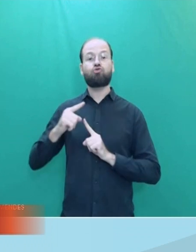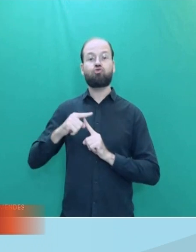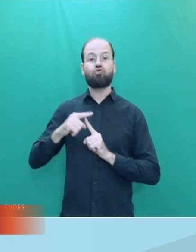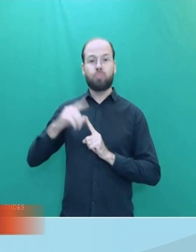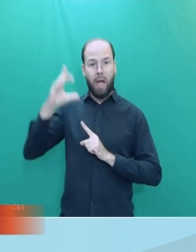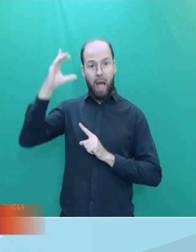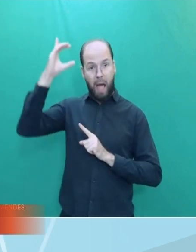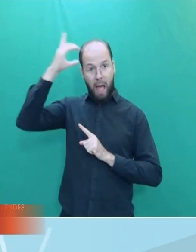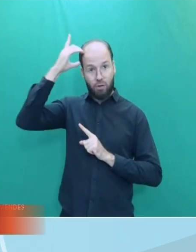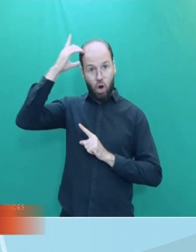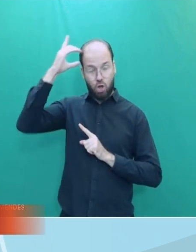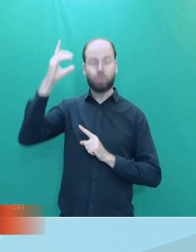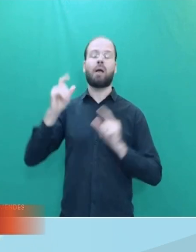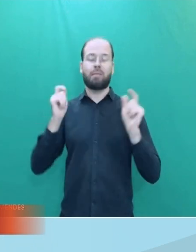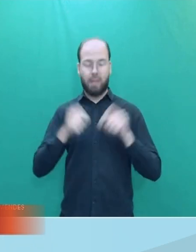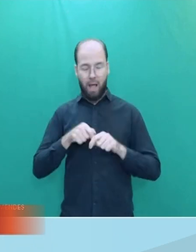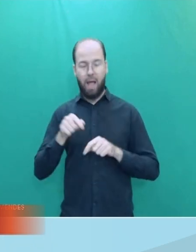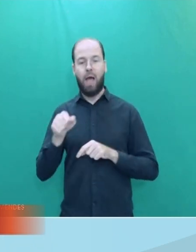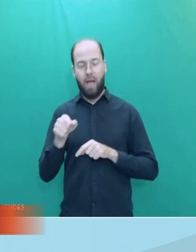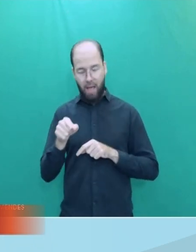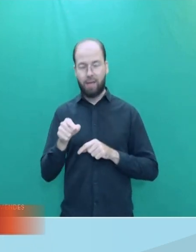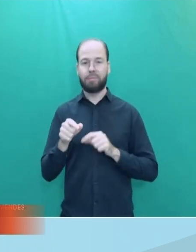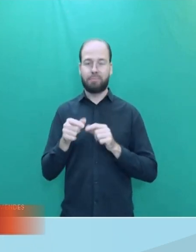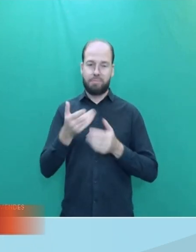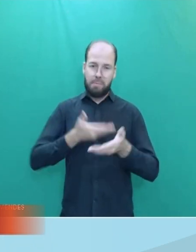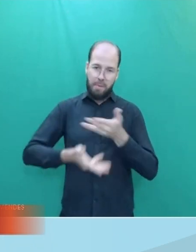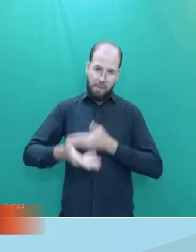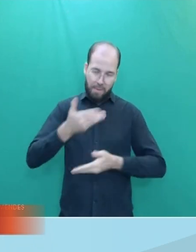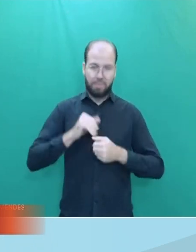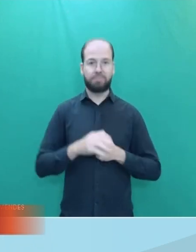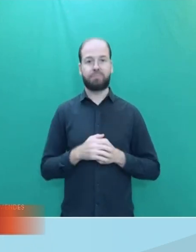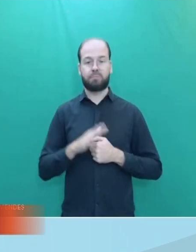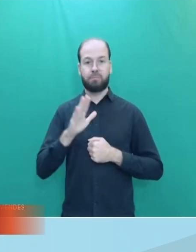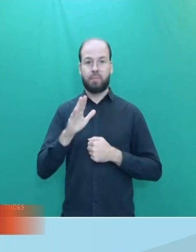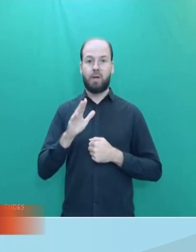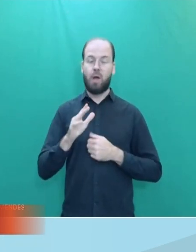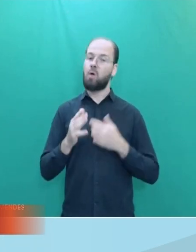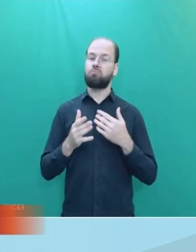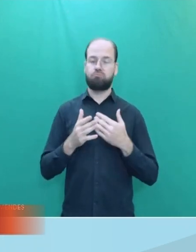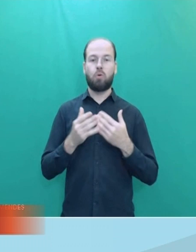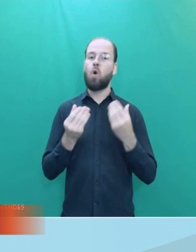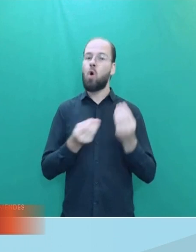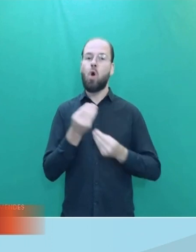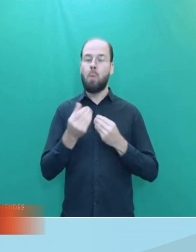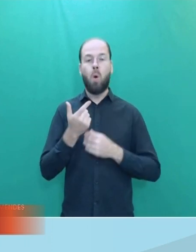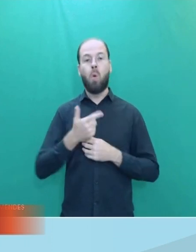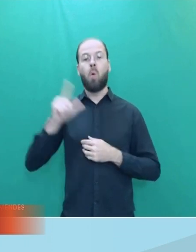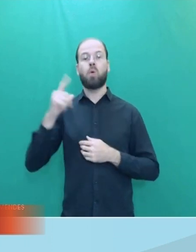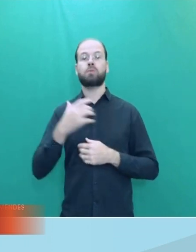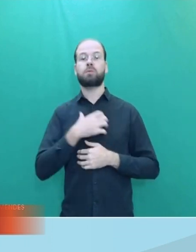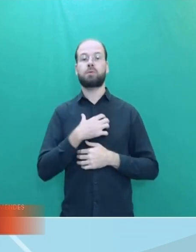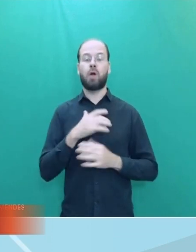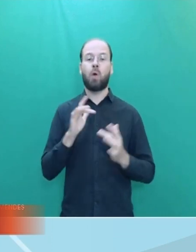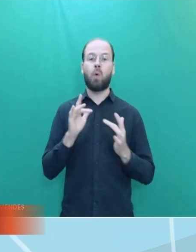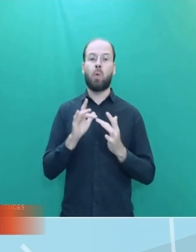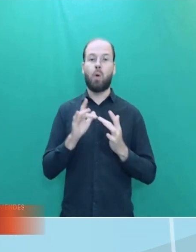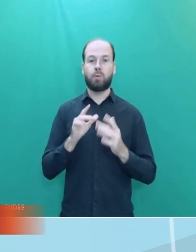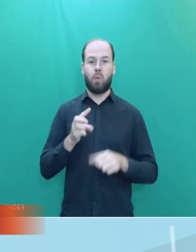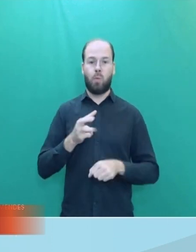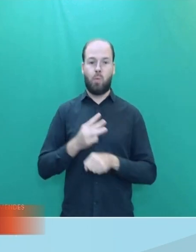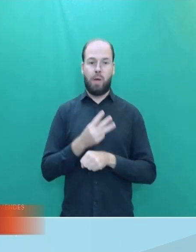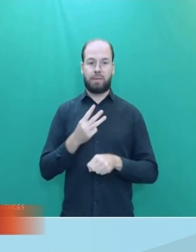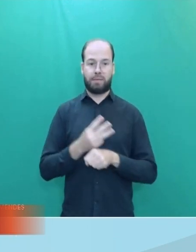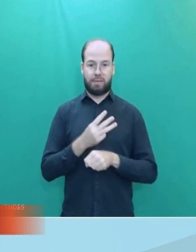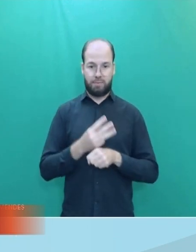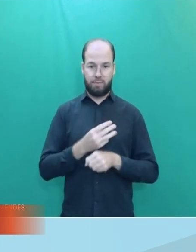assistir nossa programação e também interagir com a gente. Uma outra forma de entrar em contato com Conexões é pelo WhatsApp.